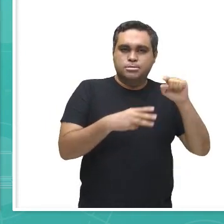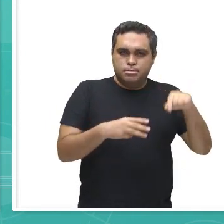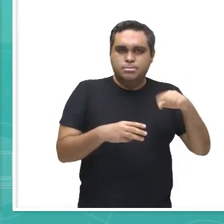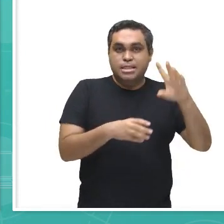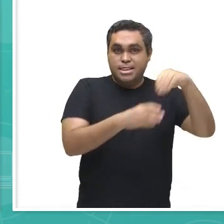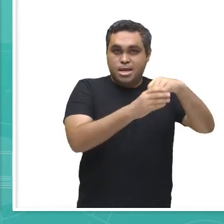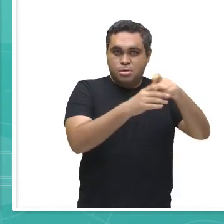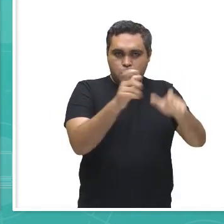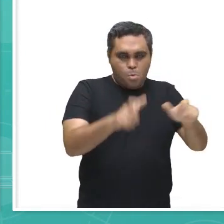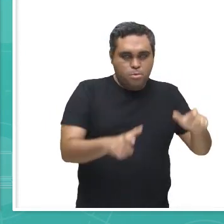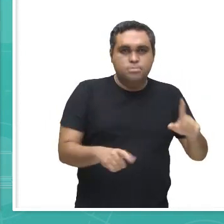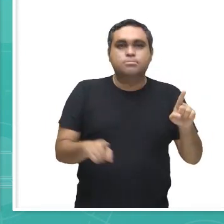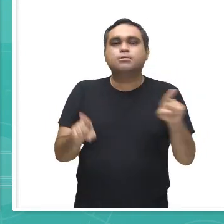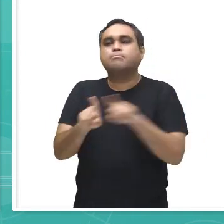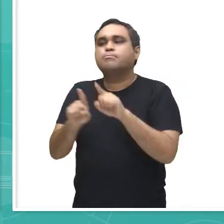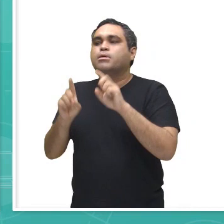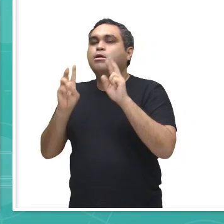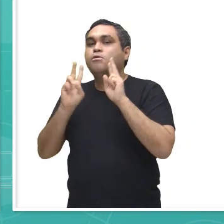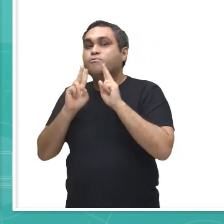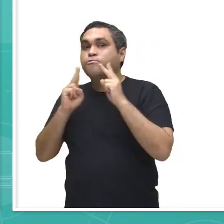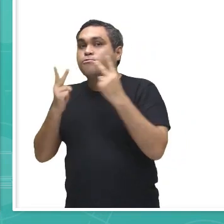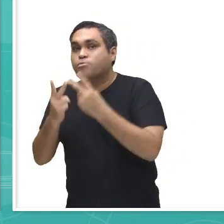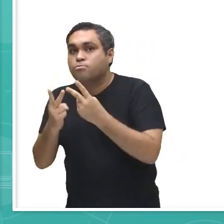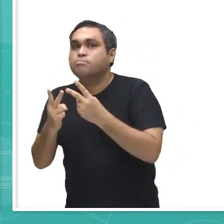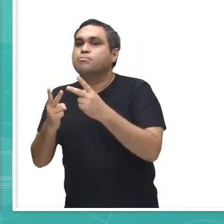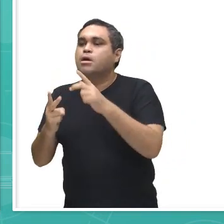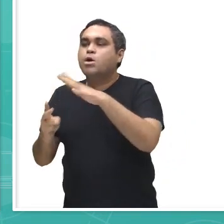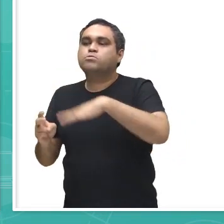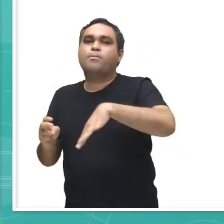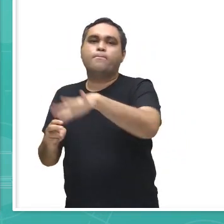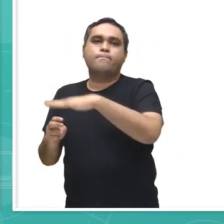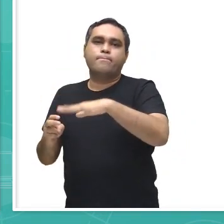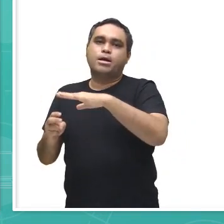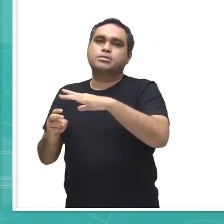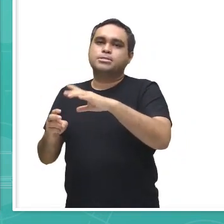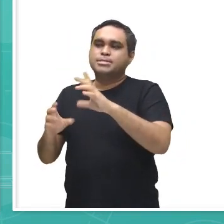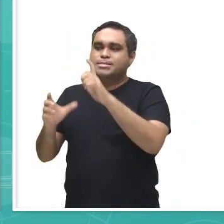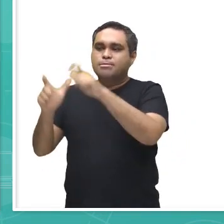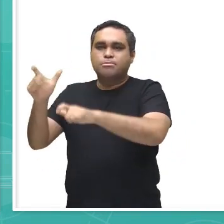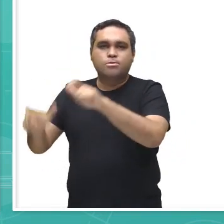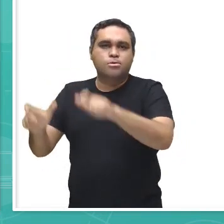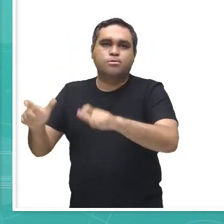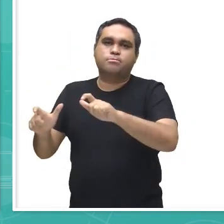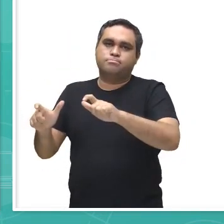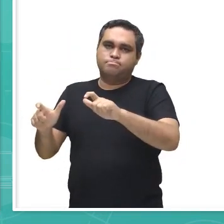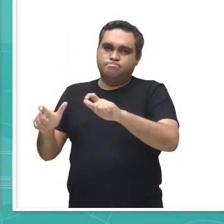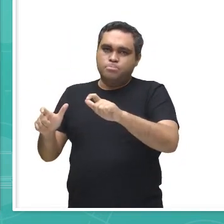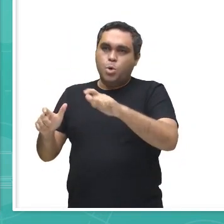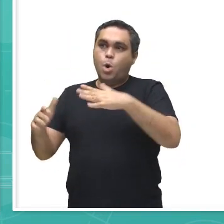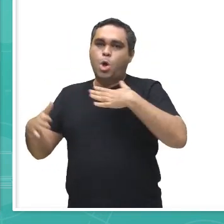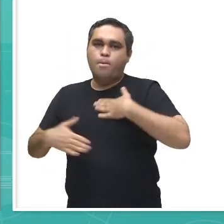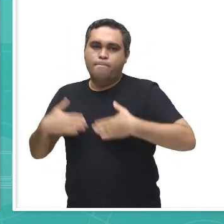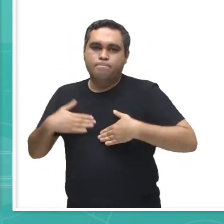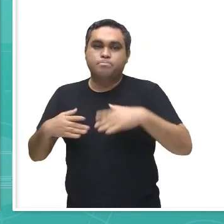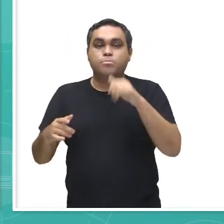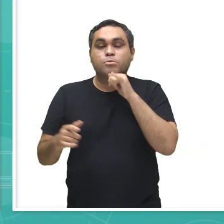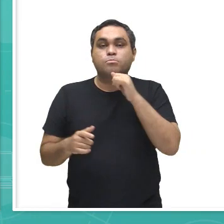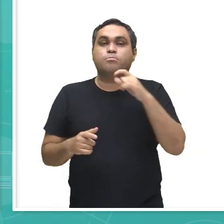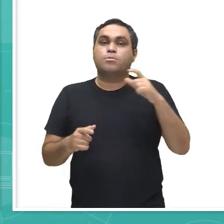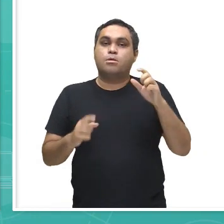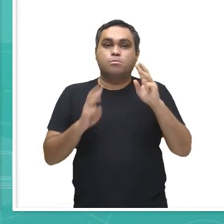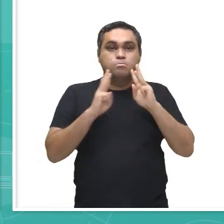Toda massa ela pode ser auferida, por meio de uma balança. Então vamos observar aqui os nossos